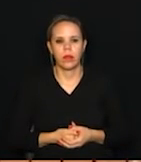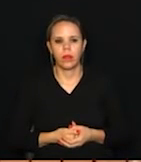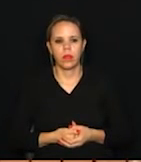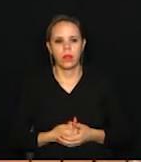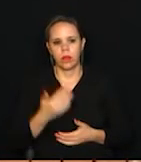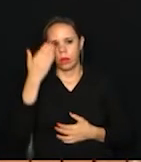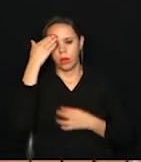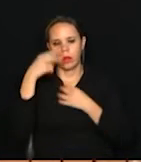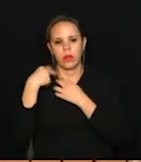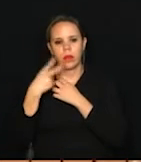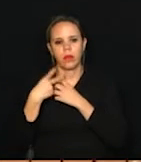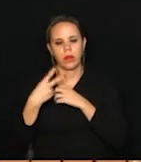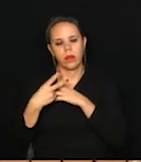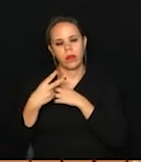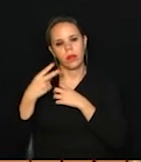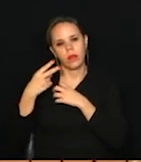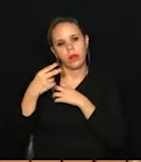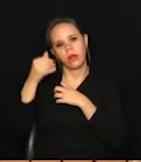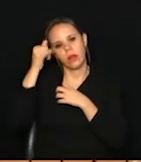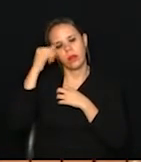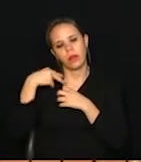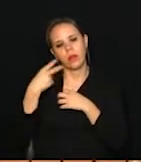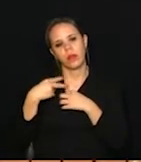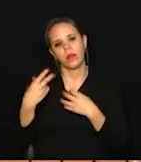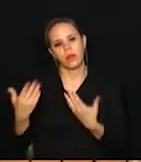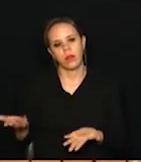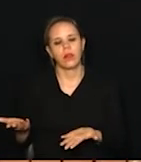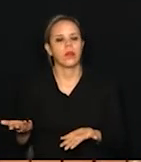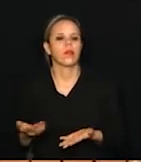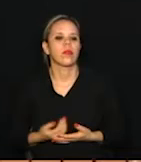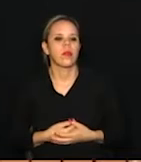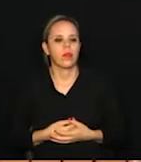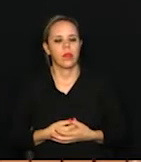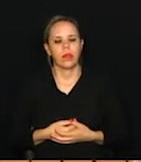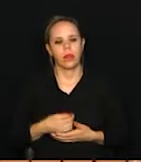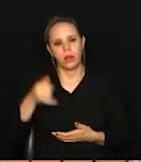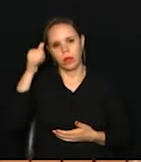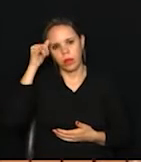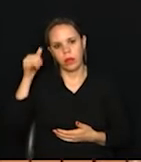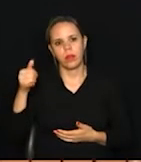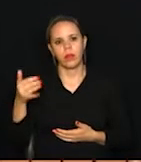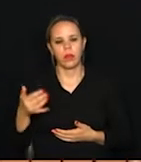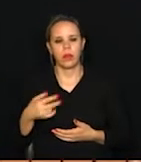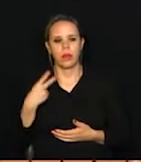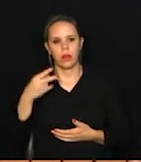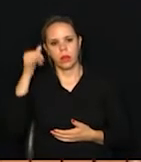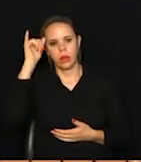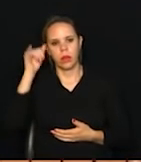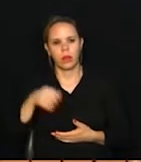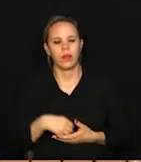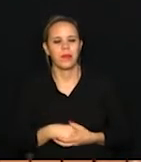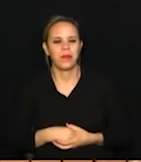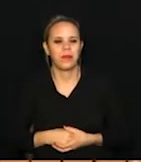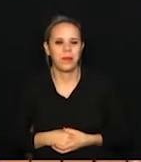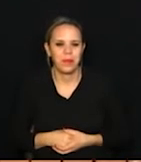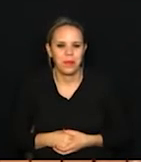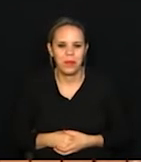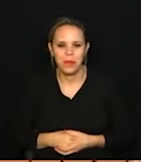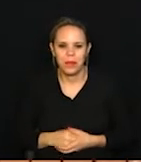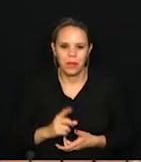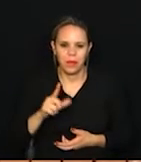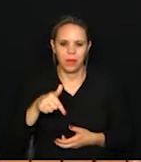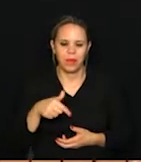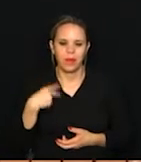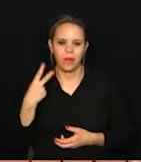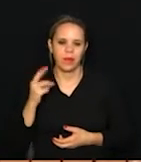Obrigado, vereador Paulo Búfalo. Passo a palavra agora ao vereador Paulo Gaspar, vou passar agora a palavra ao vereador Paulo Búfalo, posteriormente